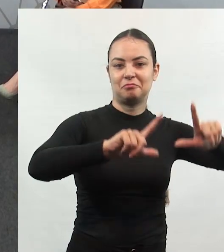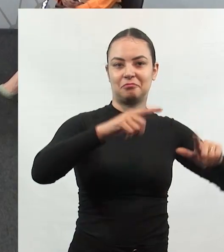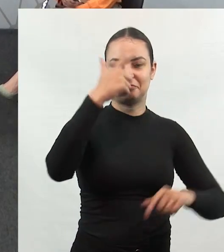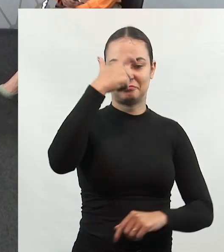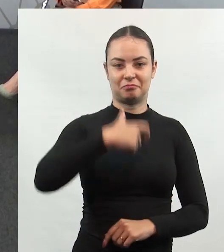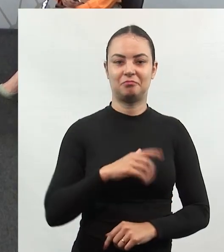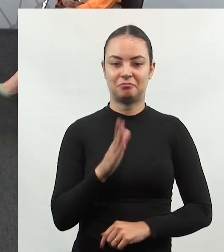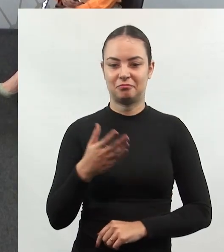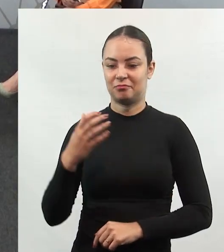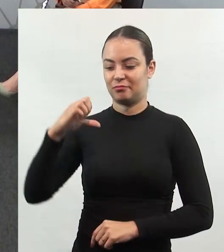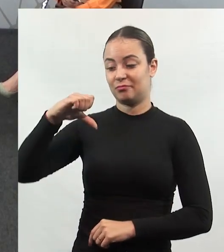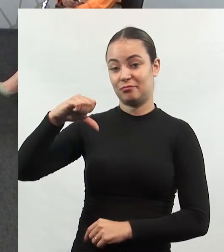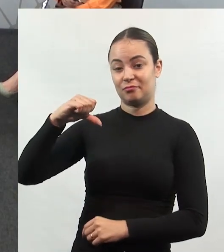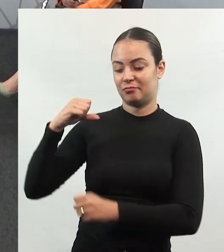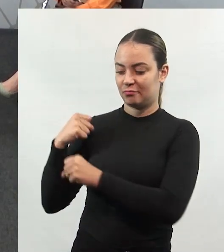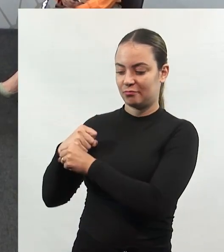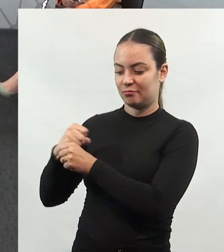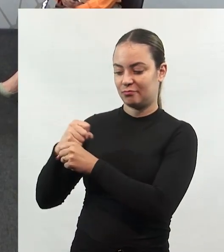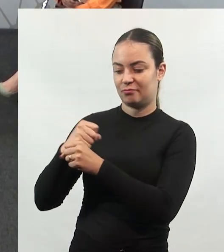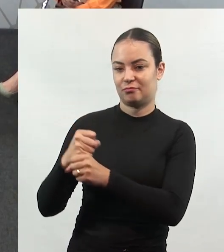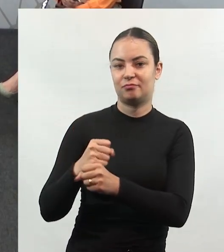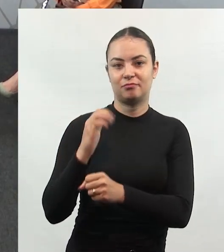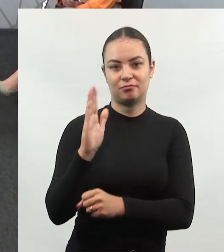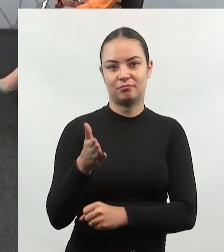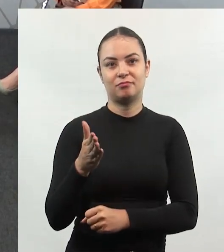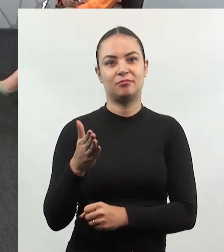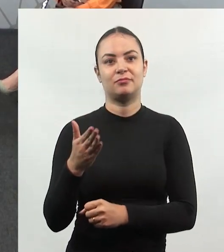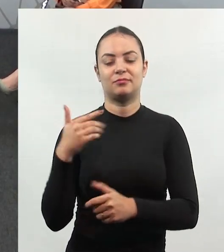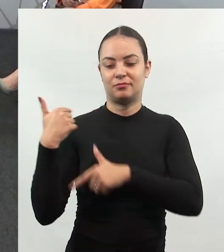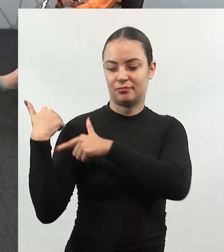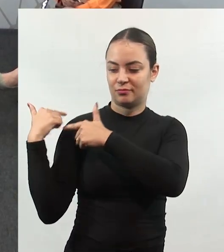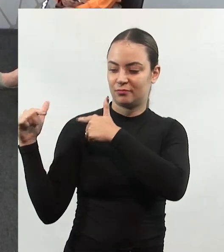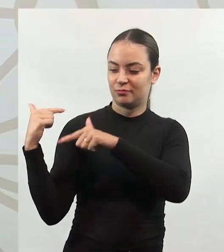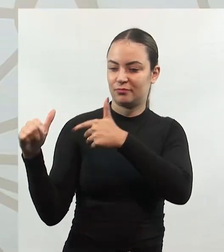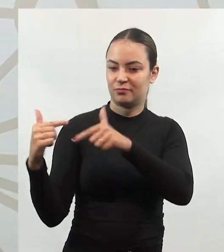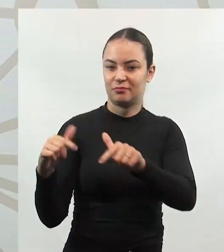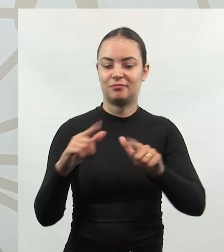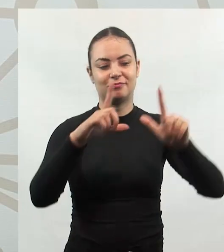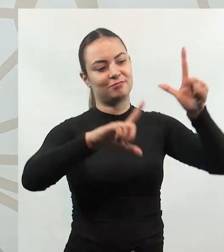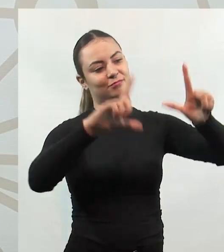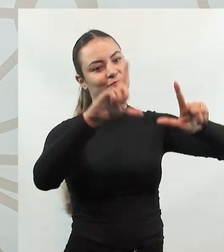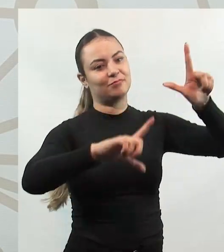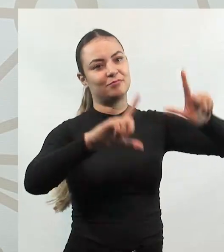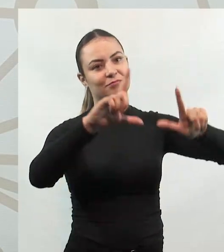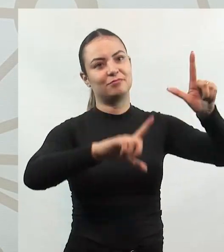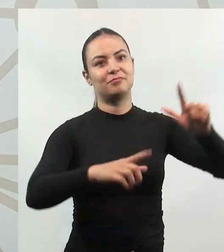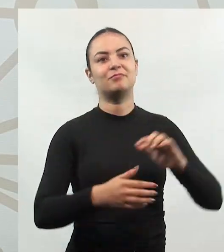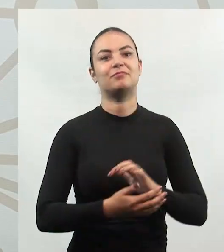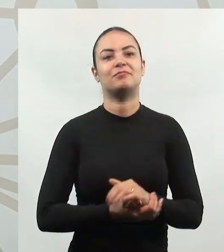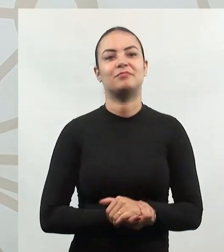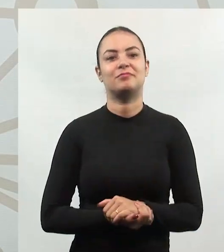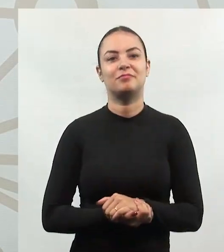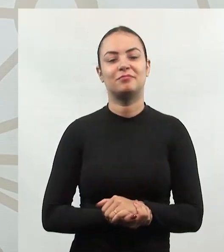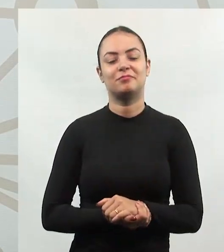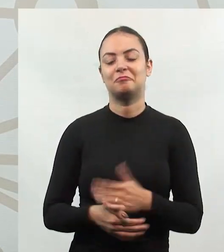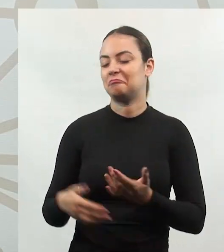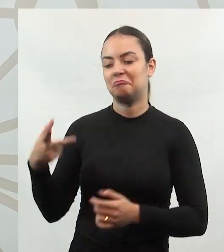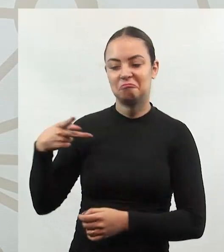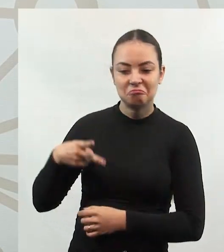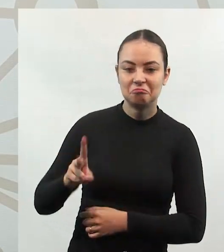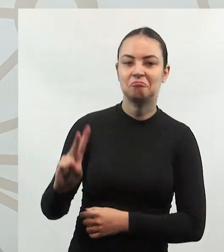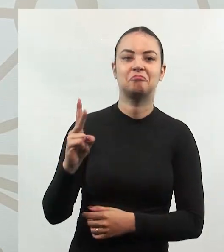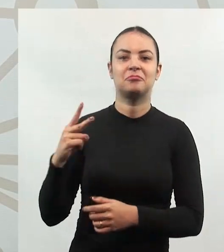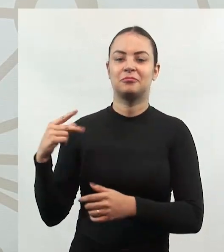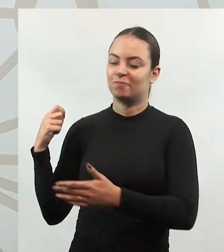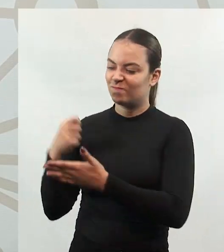em locução, enfim, tudo que rádio, tudo que da profissão, acho que já passei por revista,